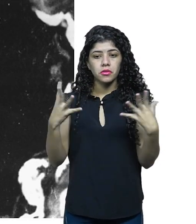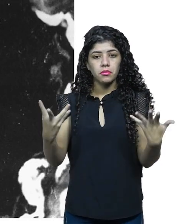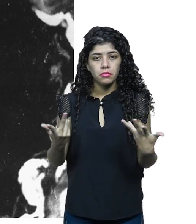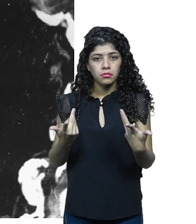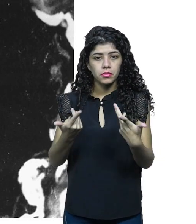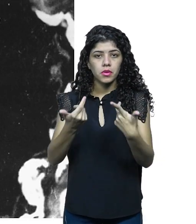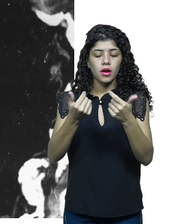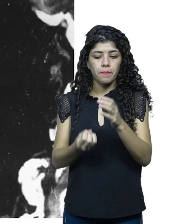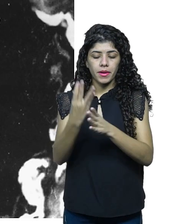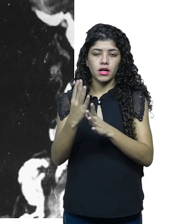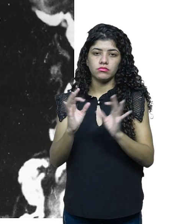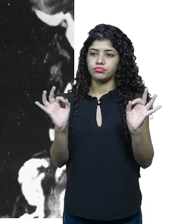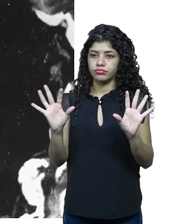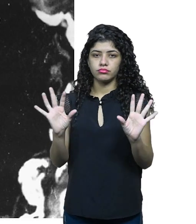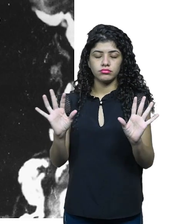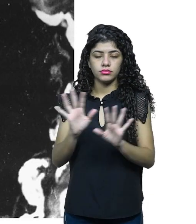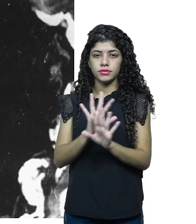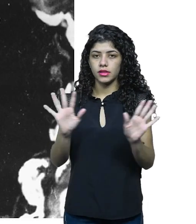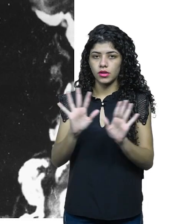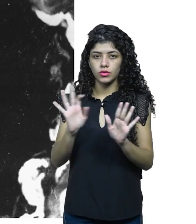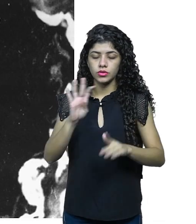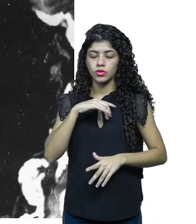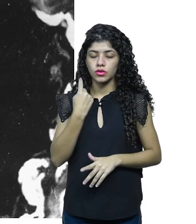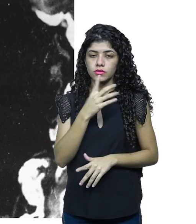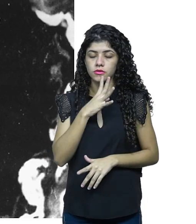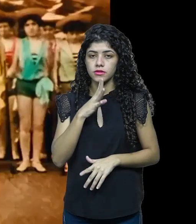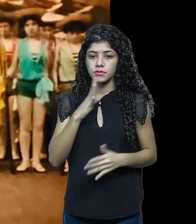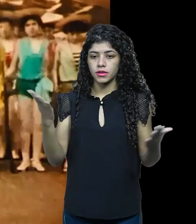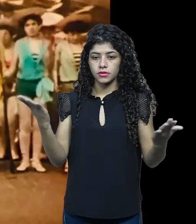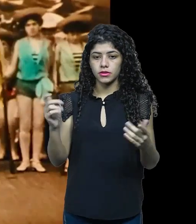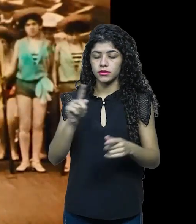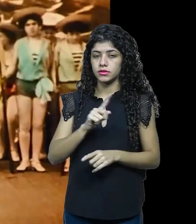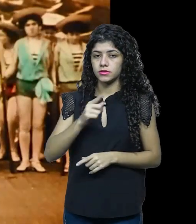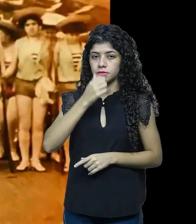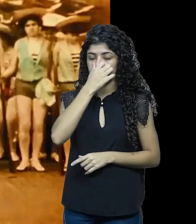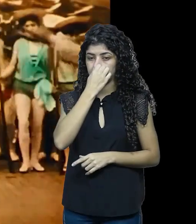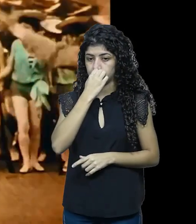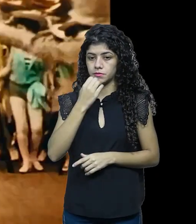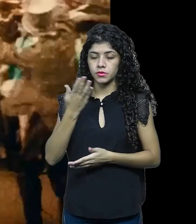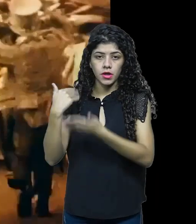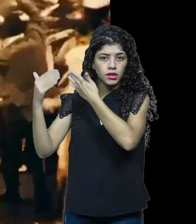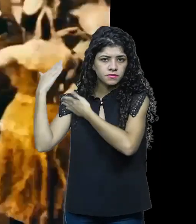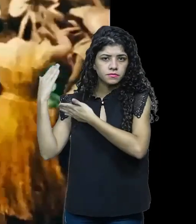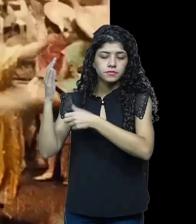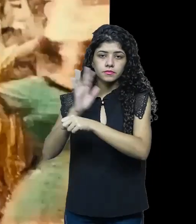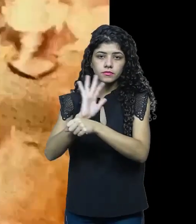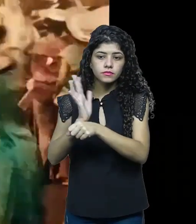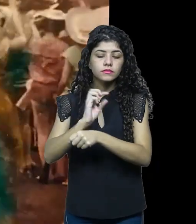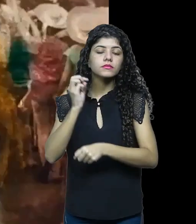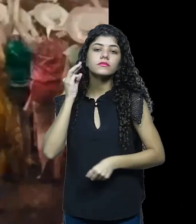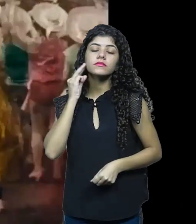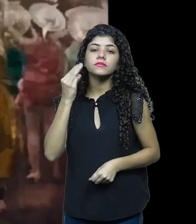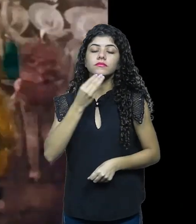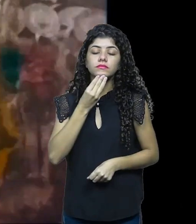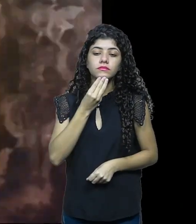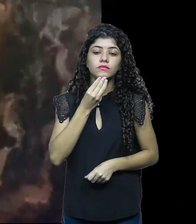não surgiu da forma como a gente vê hoje. Então, na época do cinema mudo,